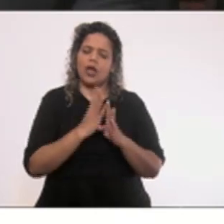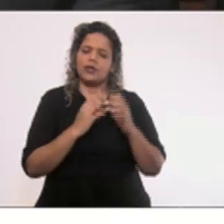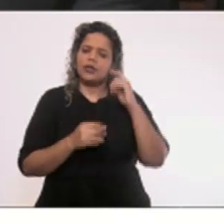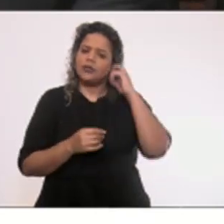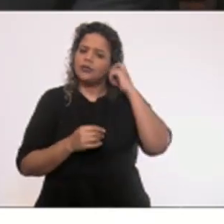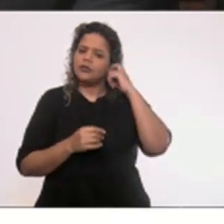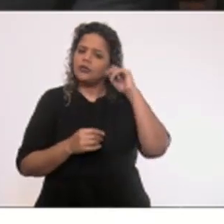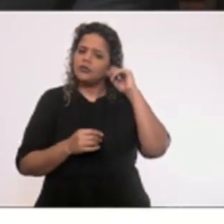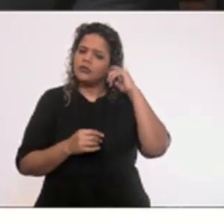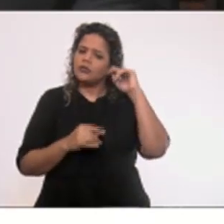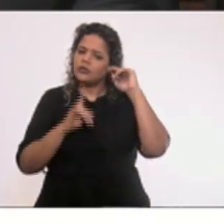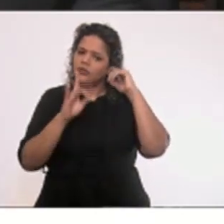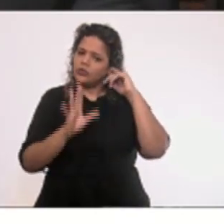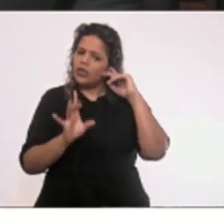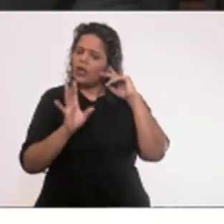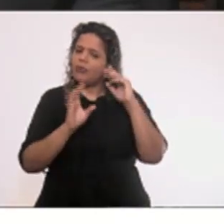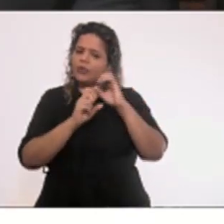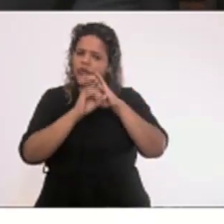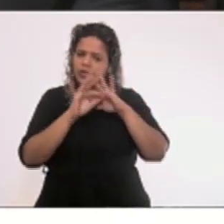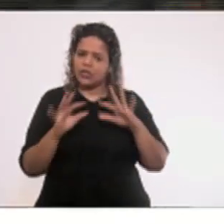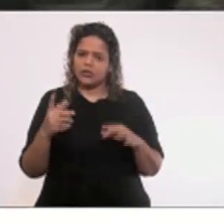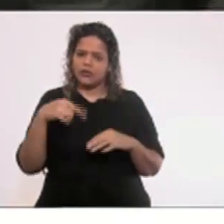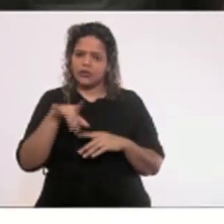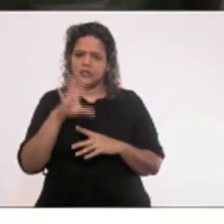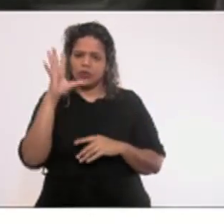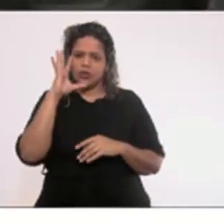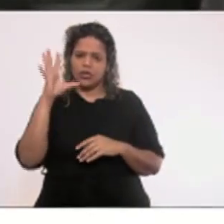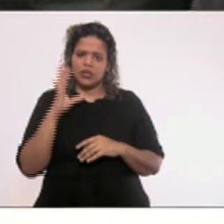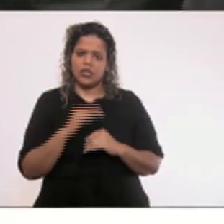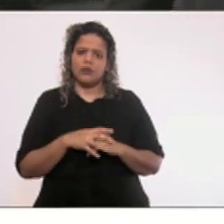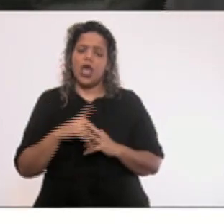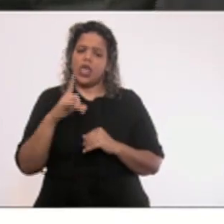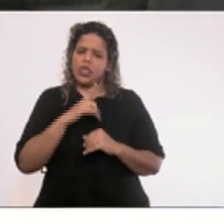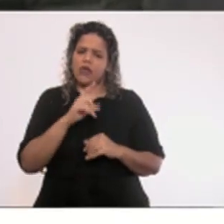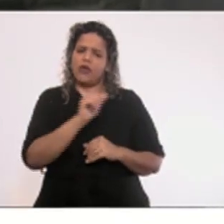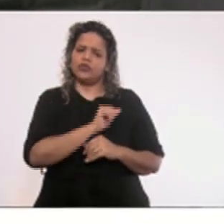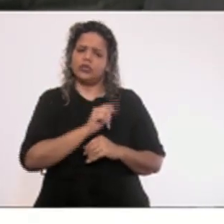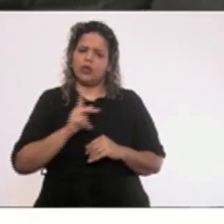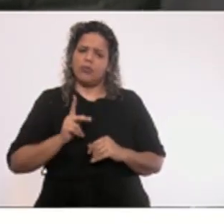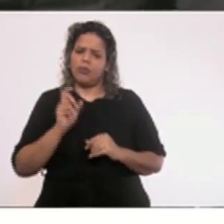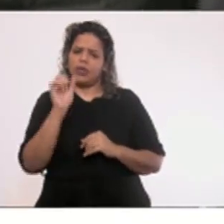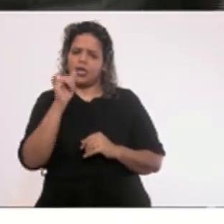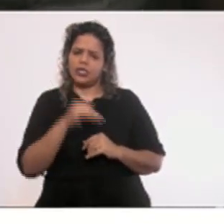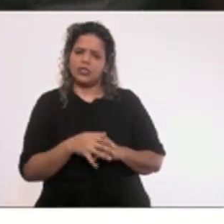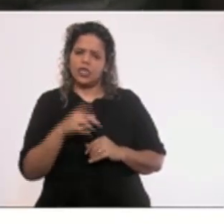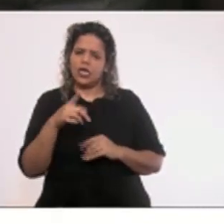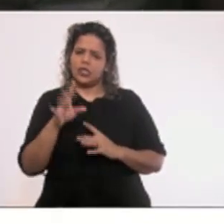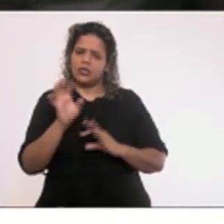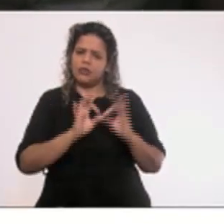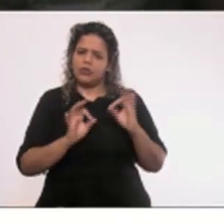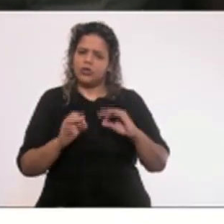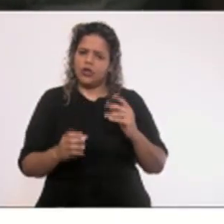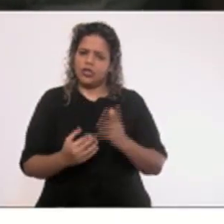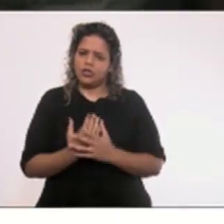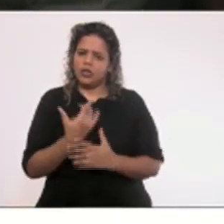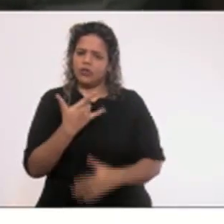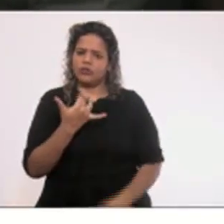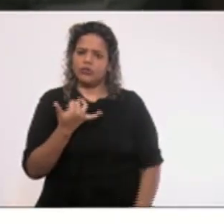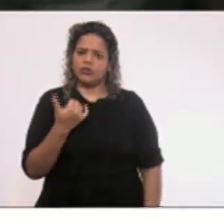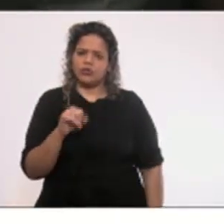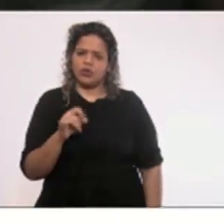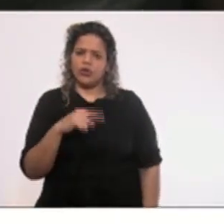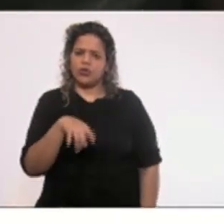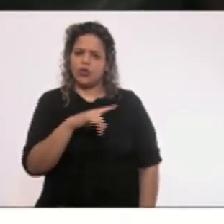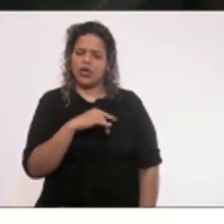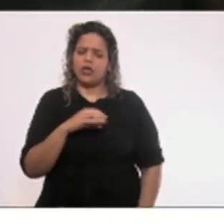Pela... Só para esclarecer aqueles que não entenderam o projeto, houve audiência pública sim, esse projeto original de 2018